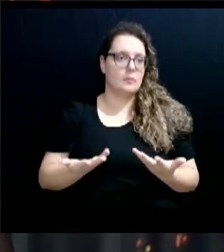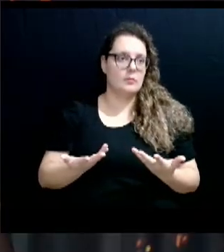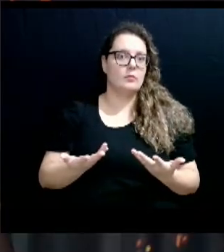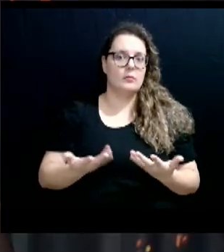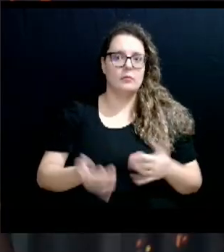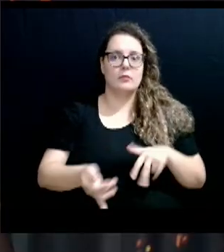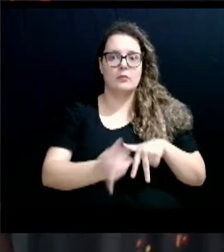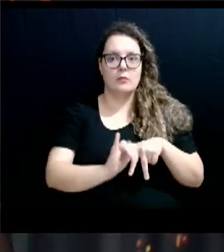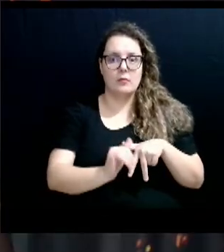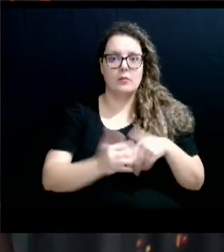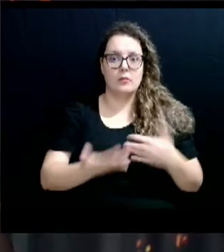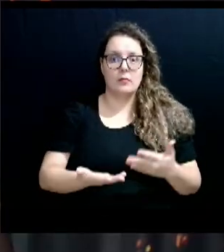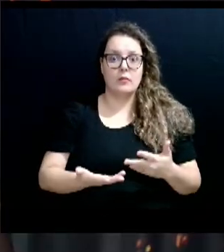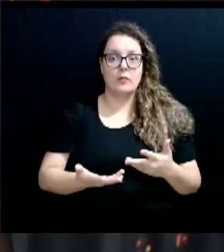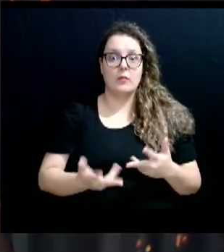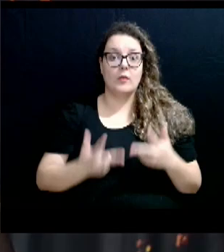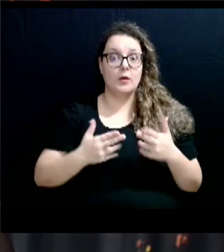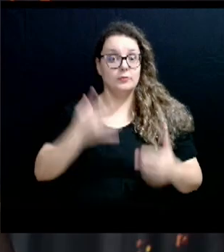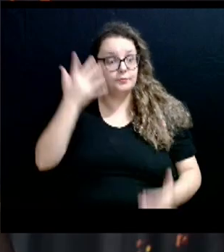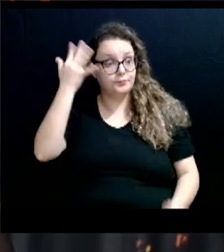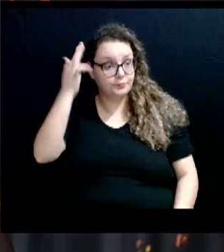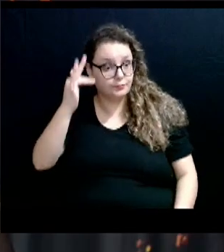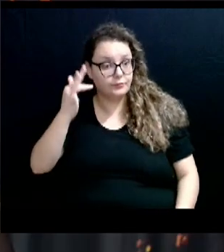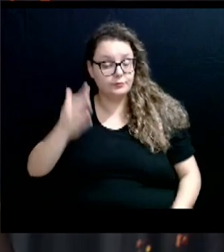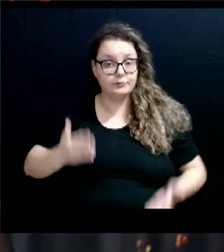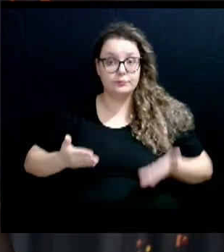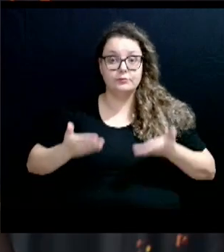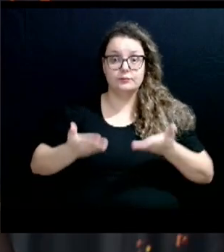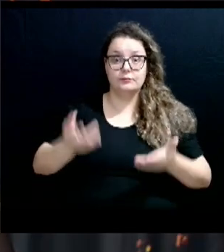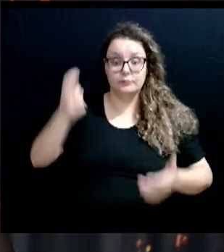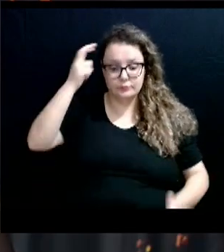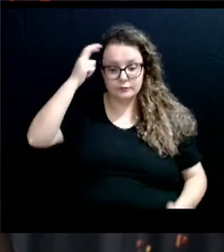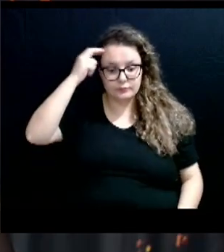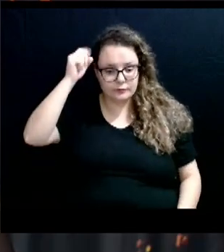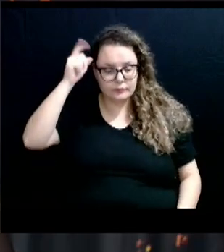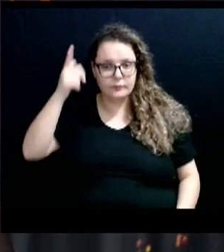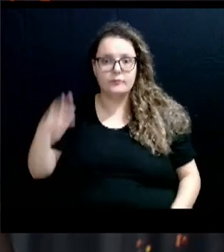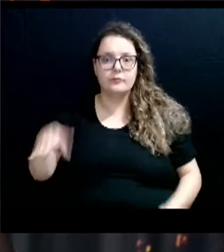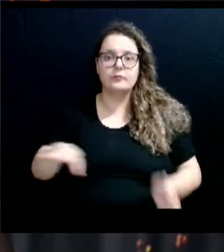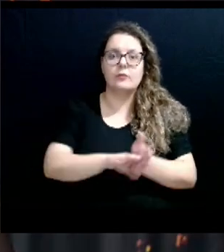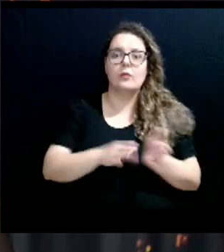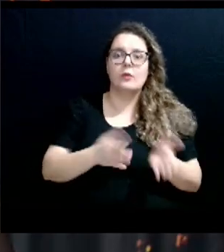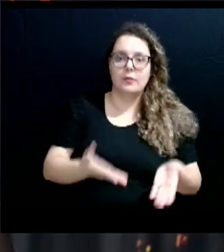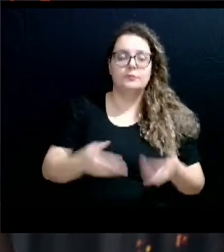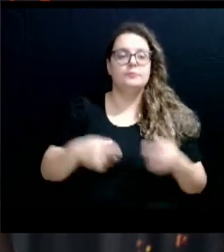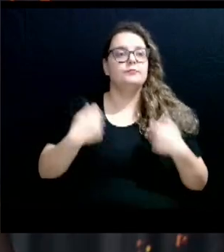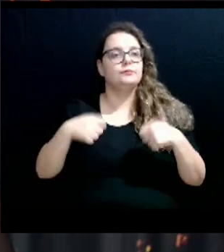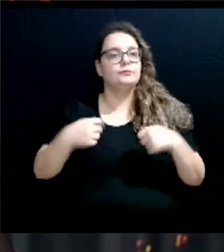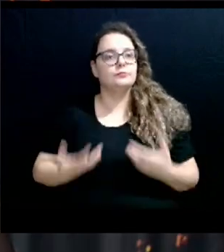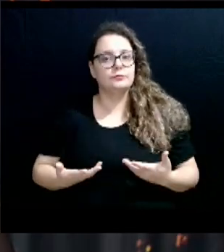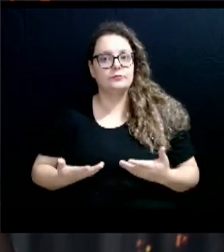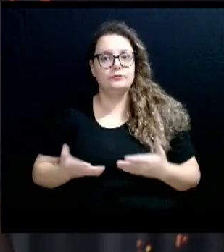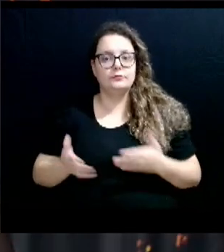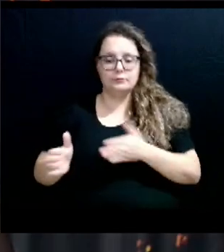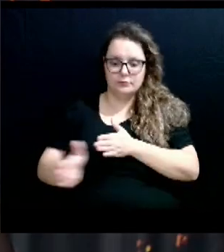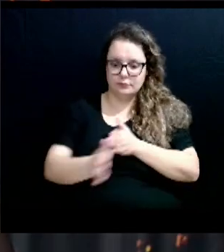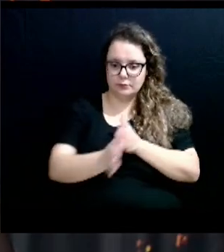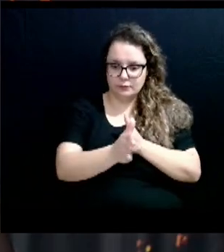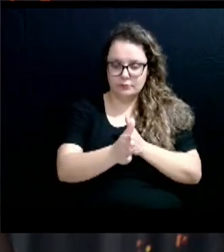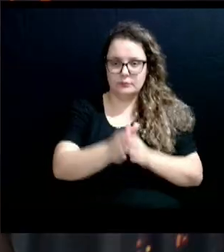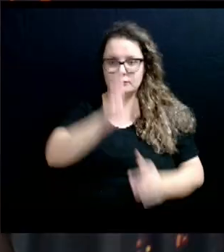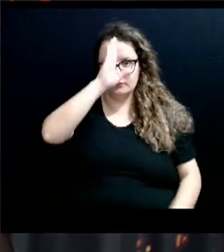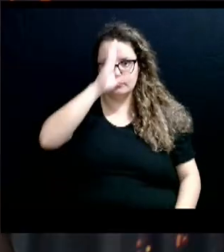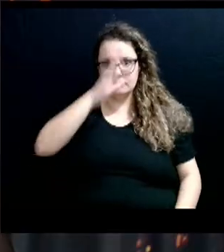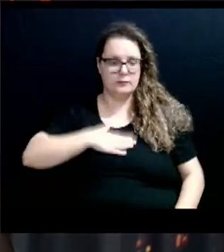como essa filosofia trazida para cá, essa cultura que veio para cá, ela precisava estar no eixo principal da minha construção.